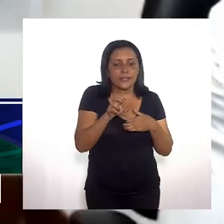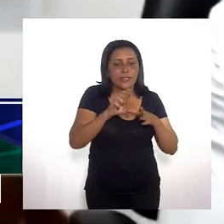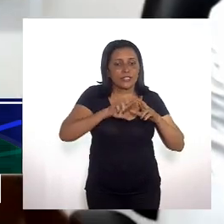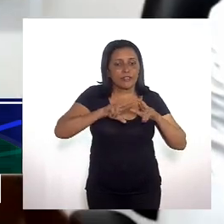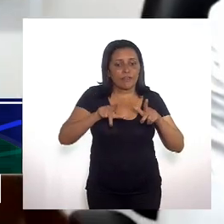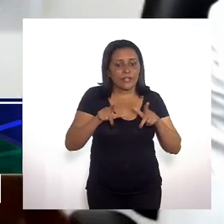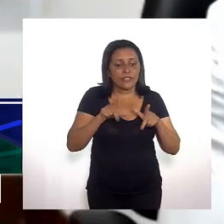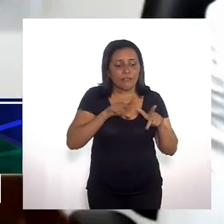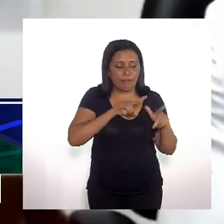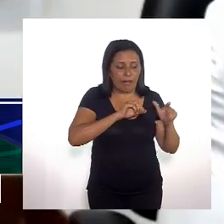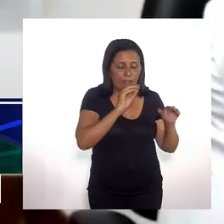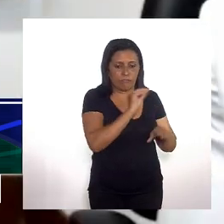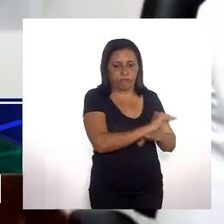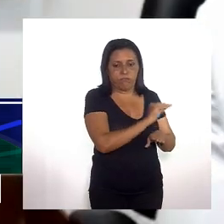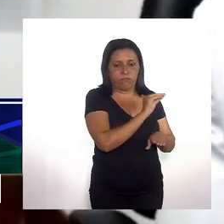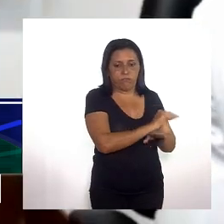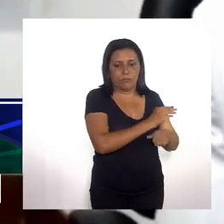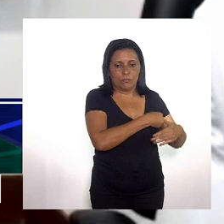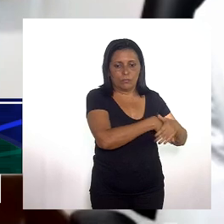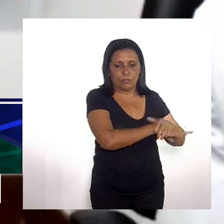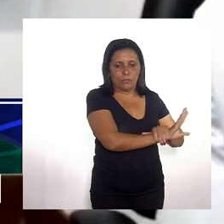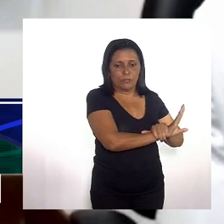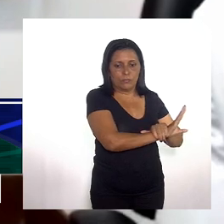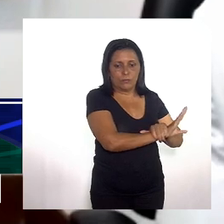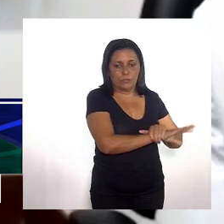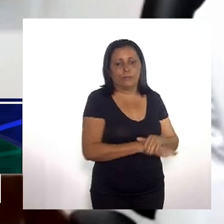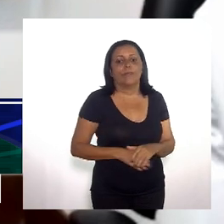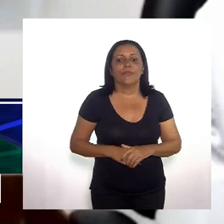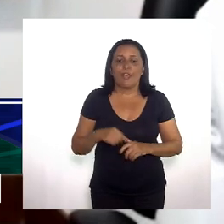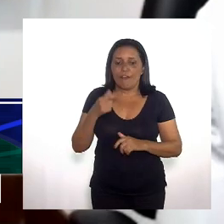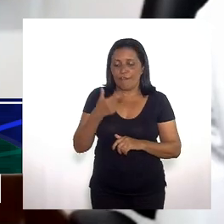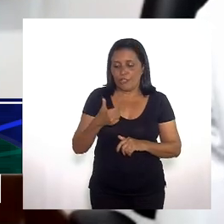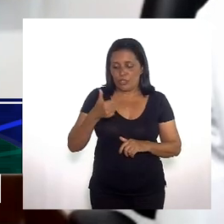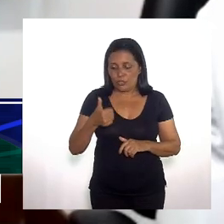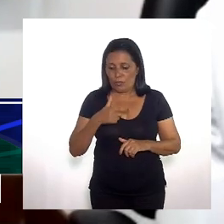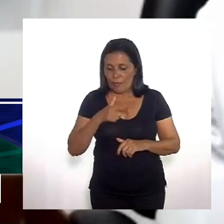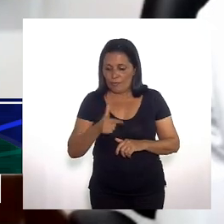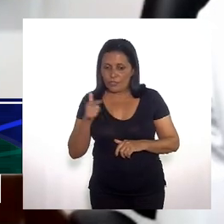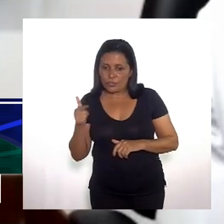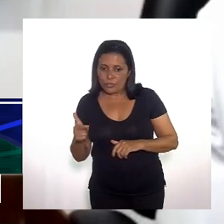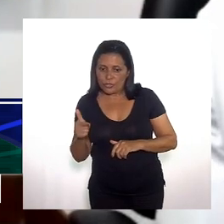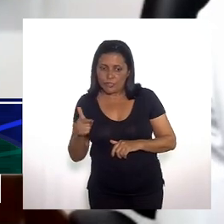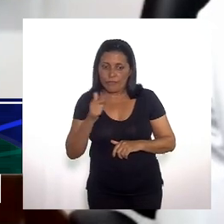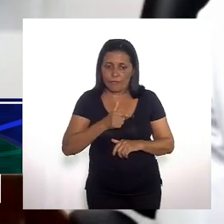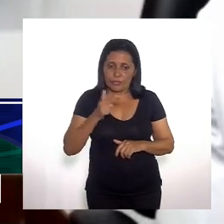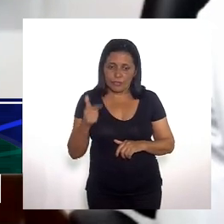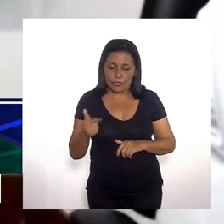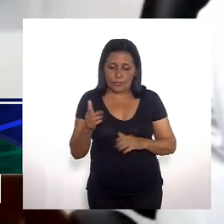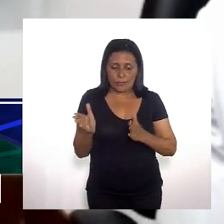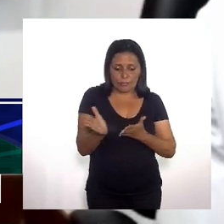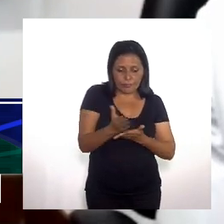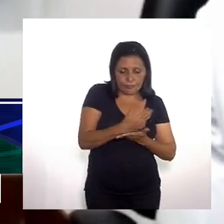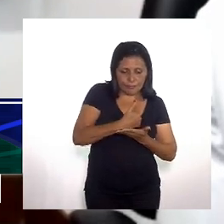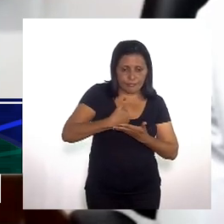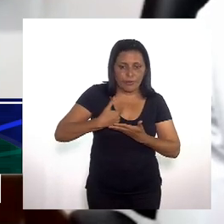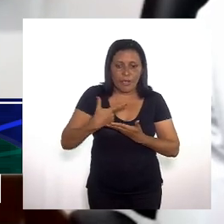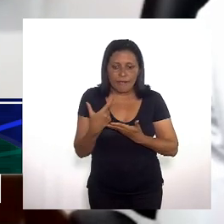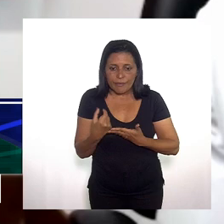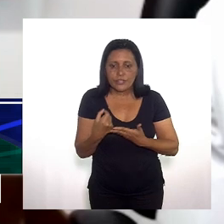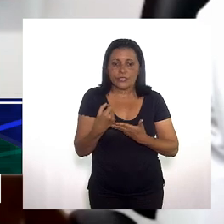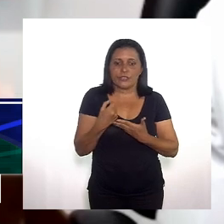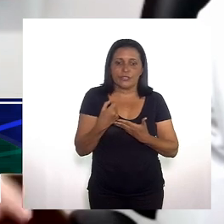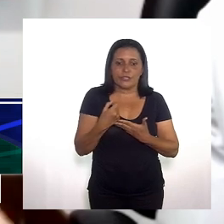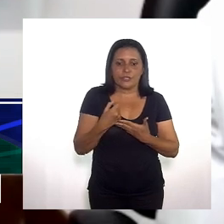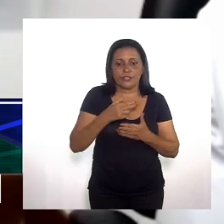15, a diferença dessa vai para o fundo. Aí, 21 para 22, se 22 arrecadar 20, a diferença dos